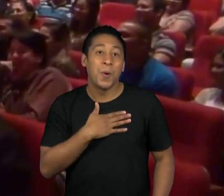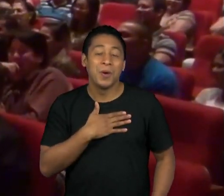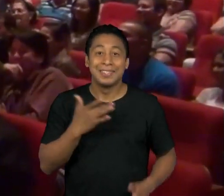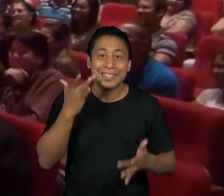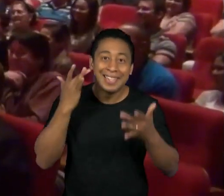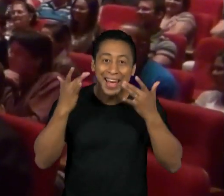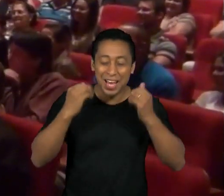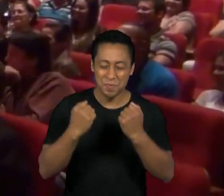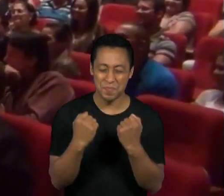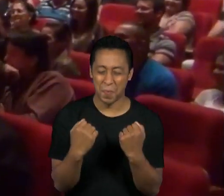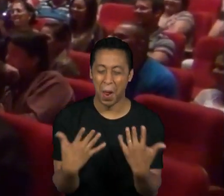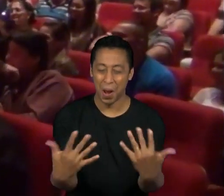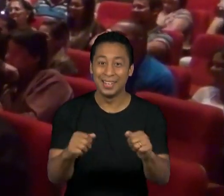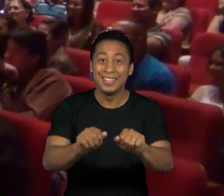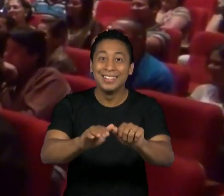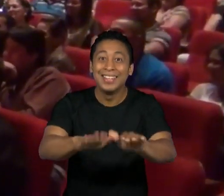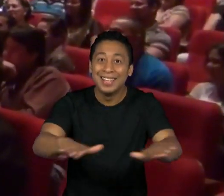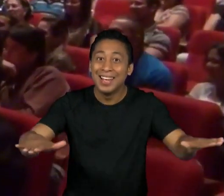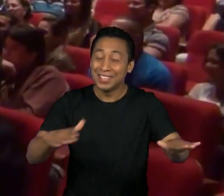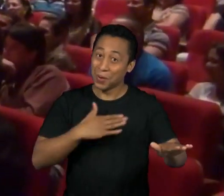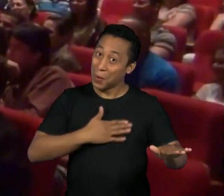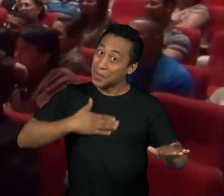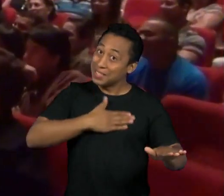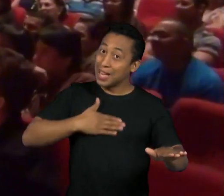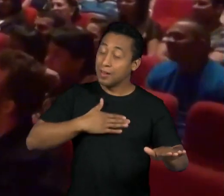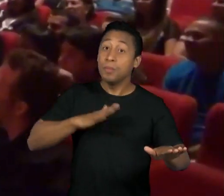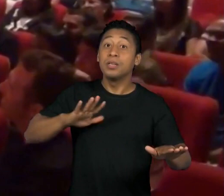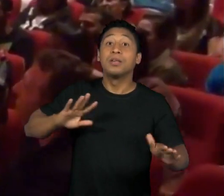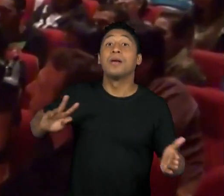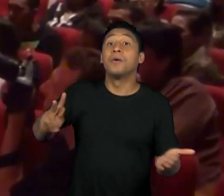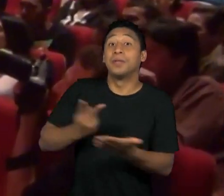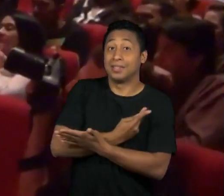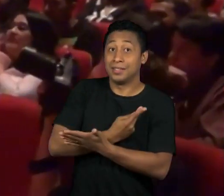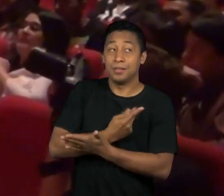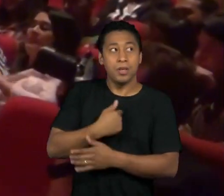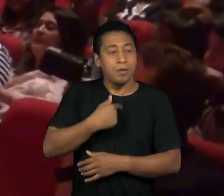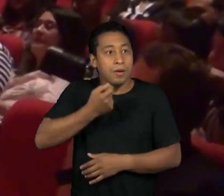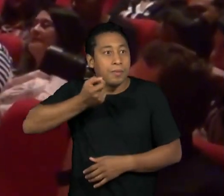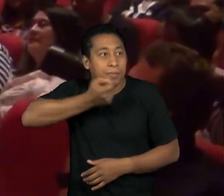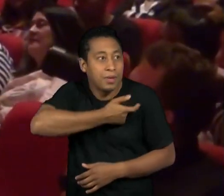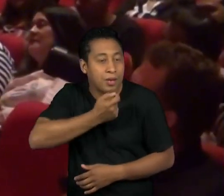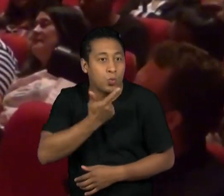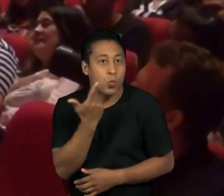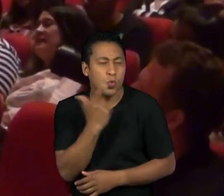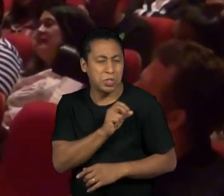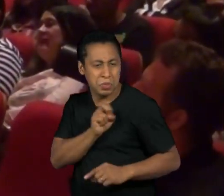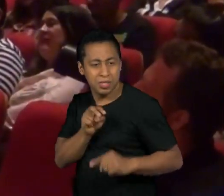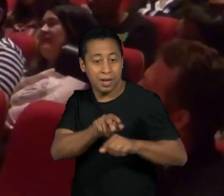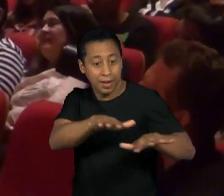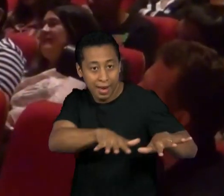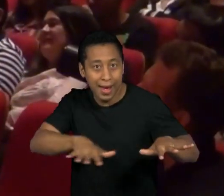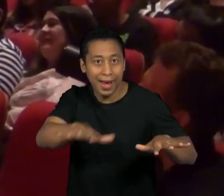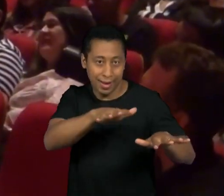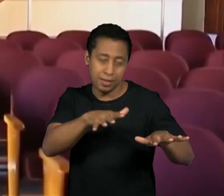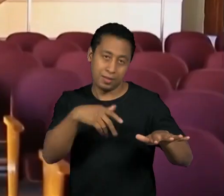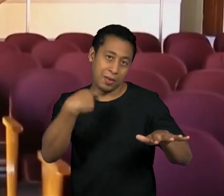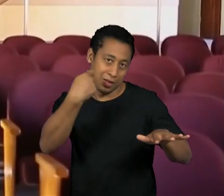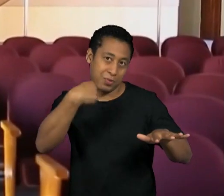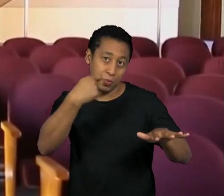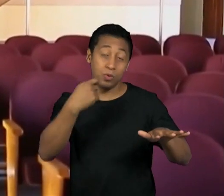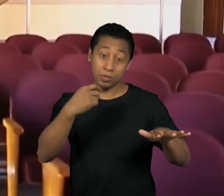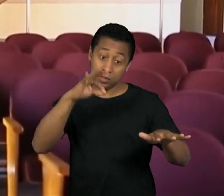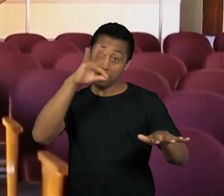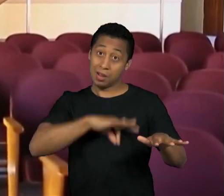ao humor foi uma possibilidade de ser artista e ganhar bem. Foi o Paulo Diógenes que me convidou para entrar no humor,